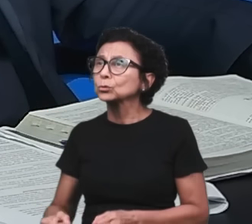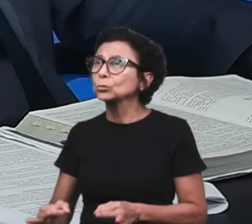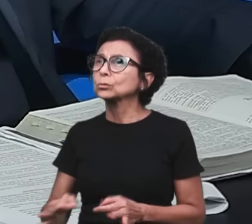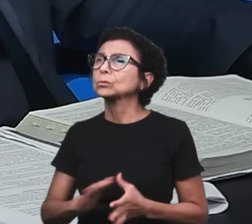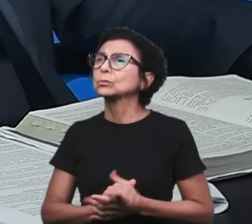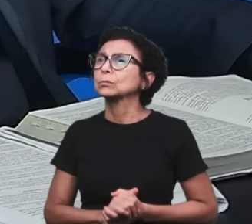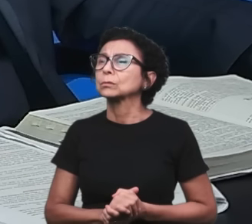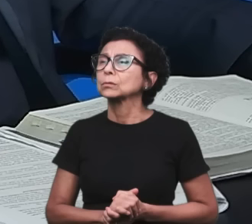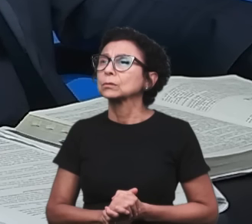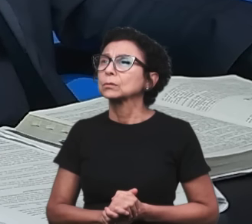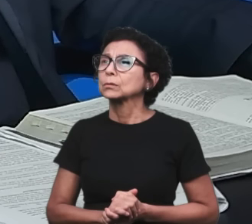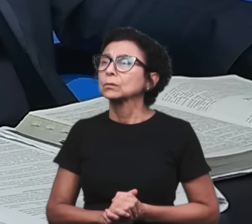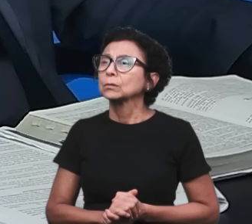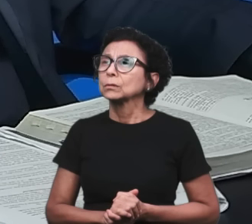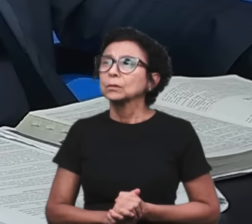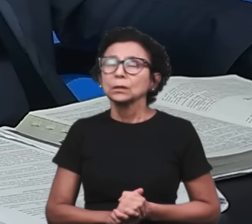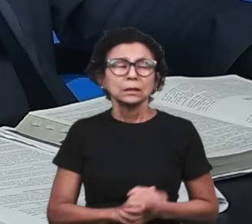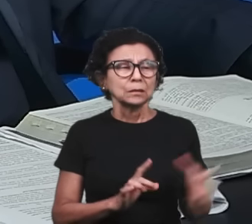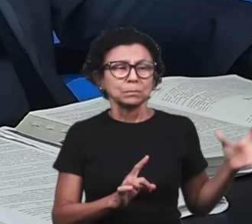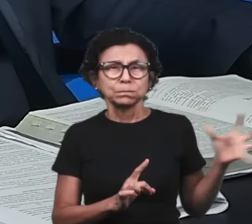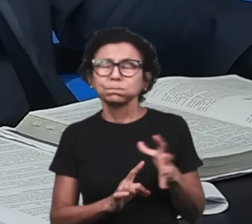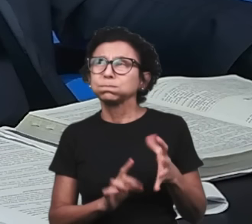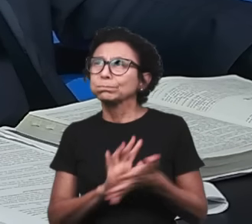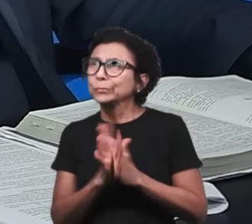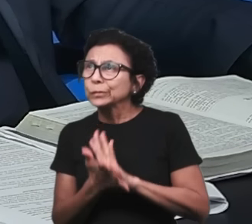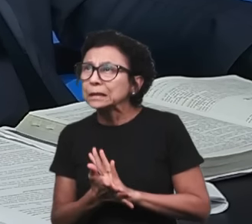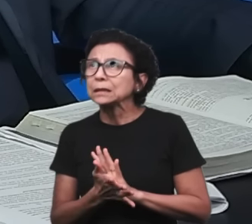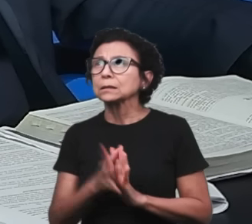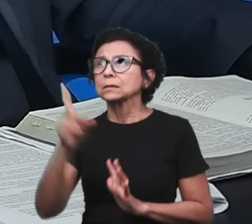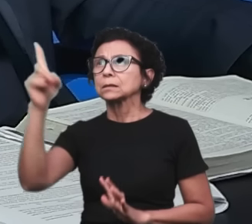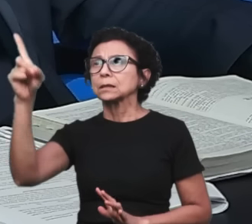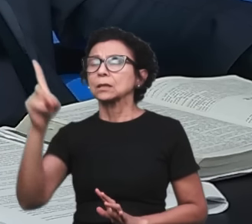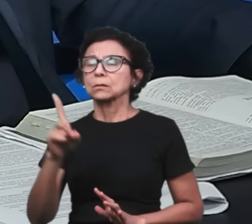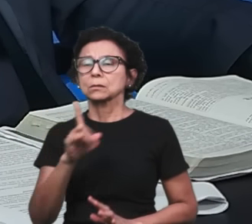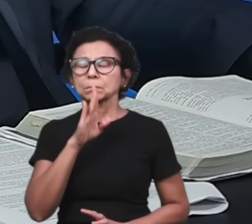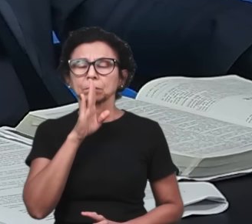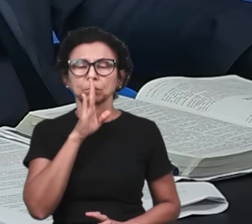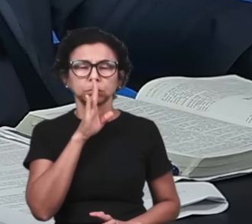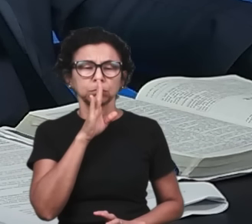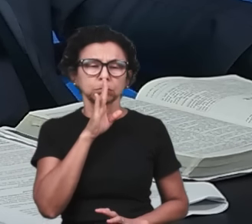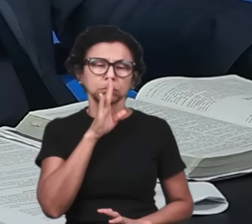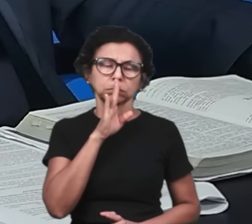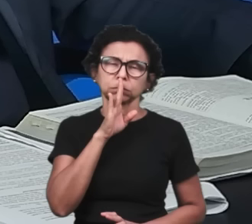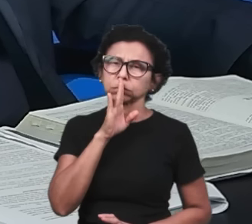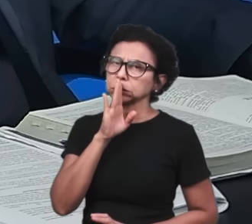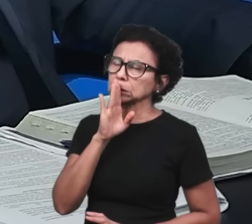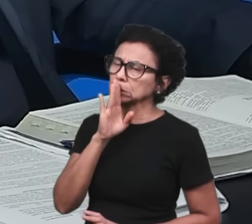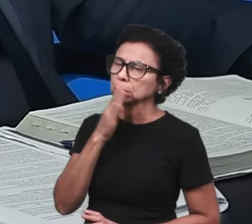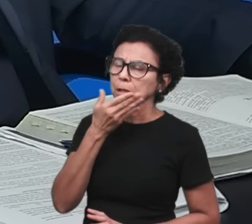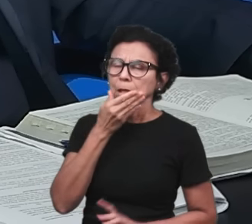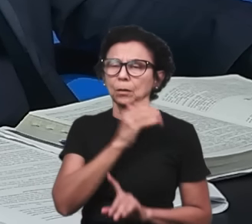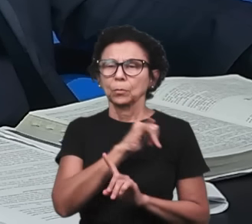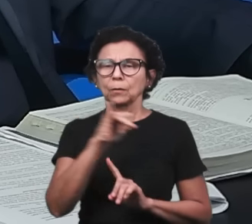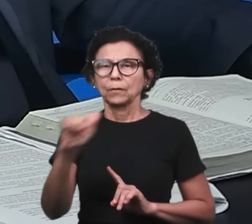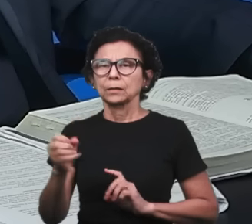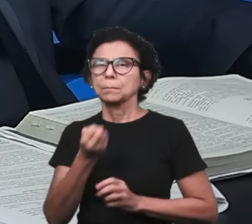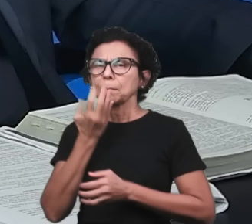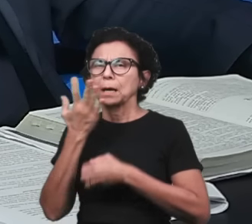não respondia. E ele foi agravando o desabafo dele, a tristeza